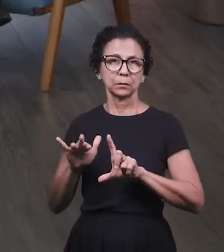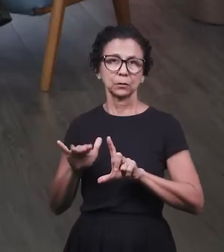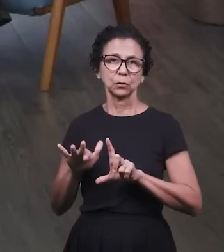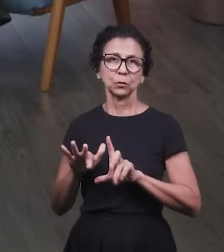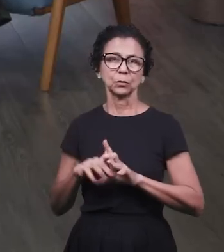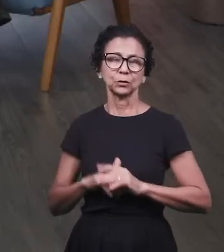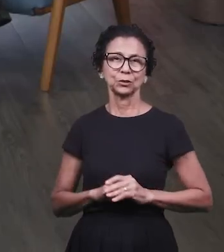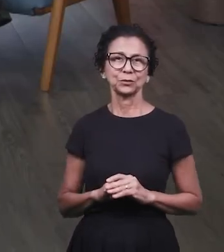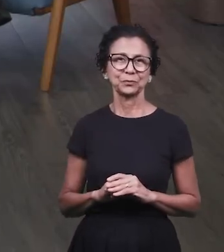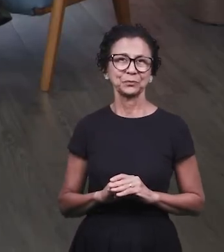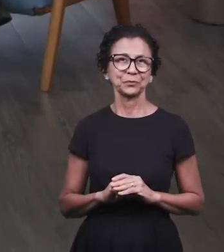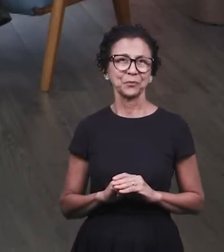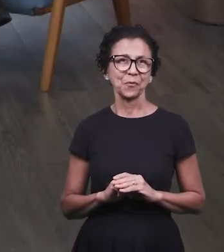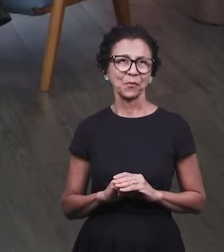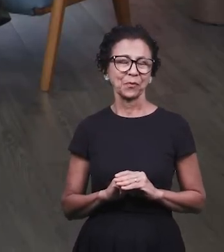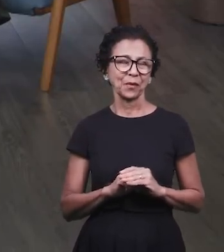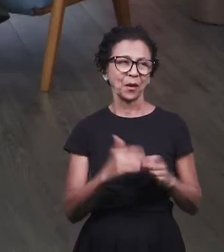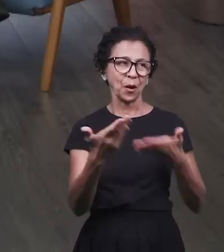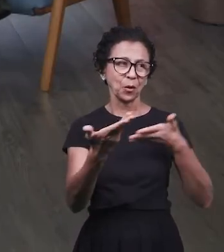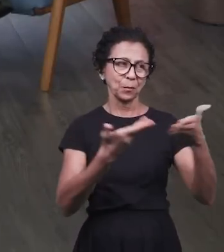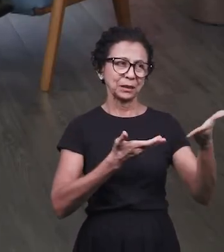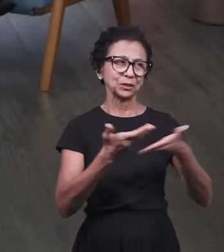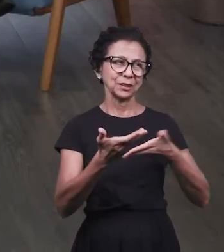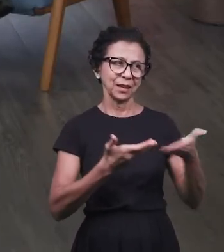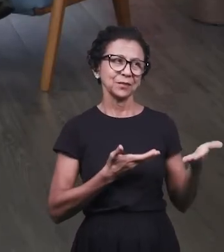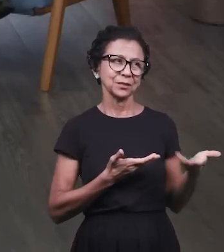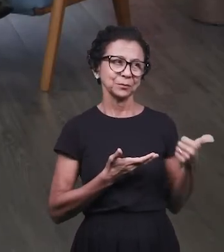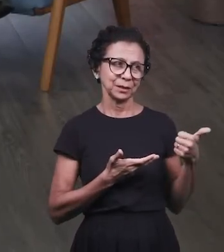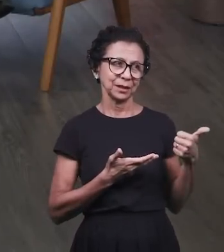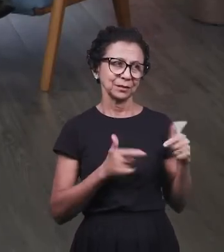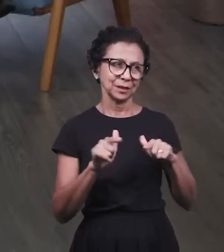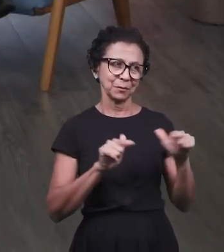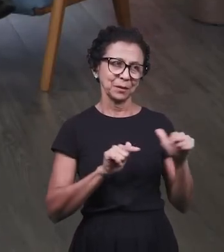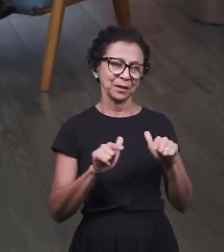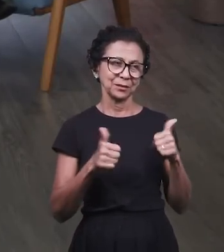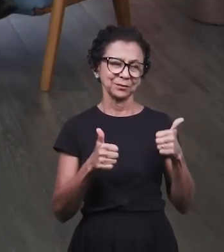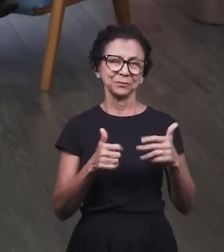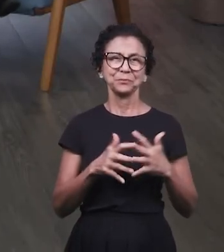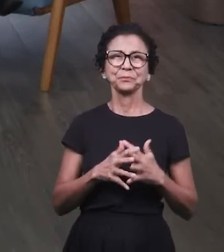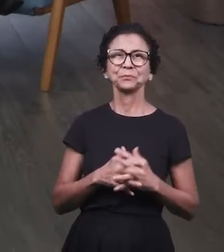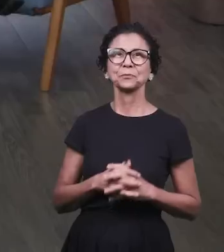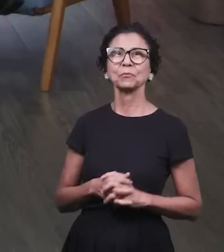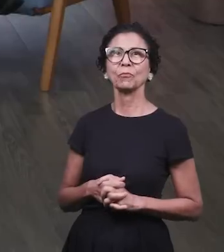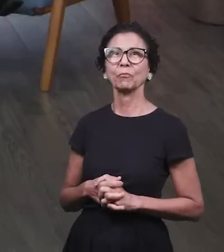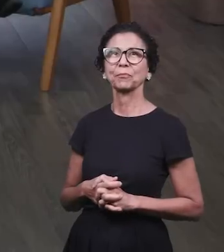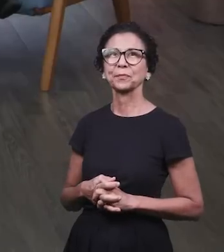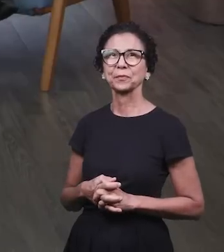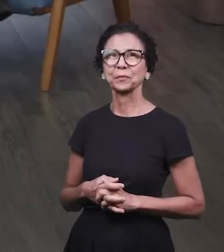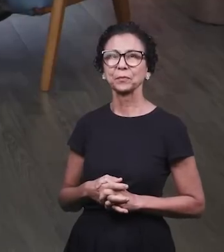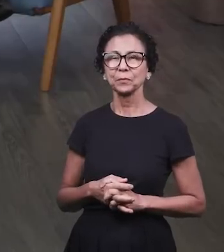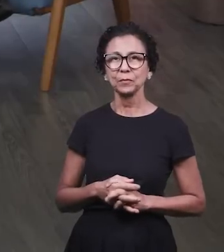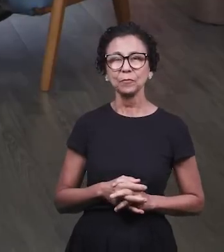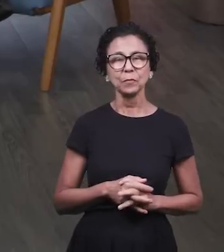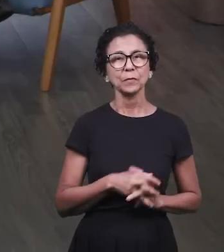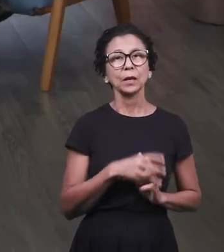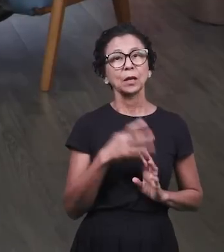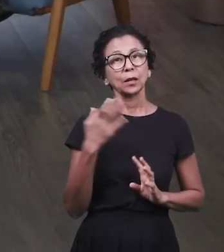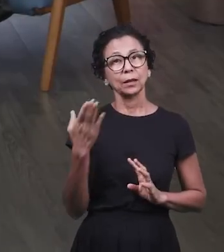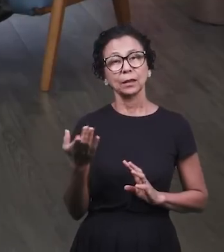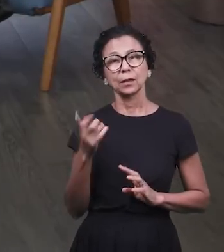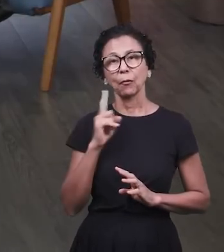Vamos dividir um pouquinho hoje o trabalho, a gente de vez em quando faz isso. Fala, Claro. Sérgio, sobre esse primeiro QR Code. Está aqui um QR Code